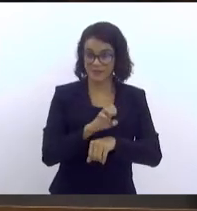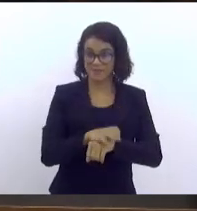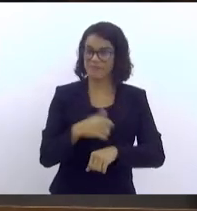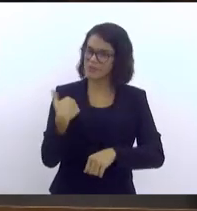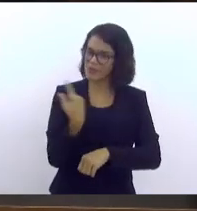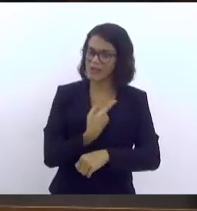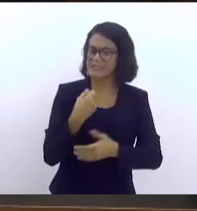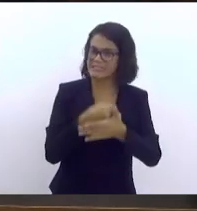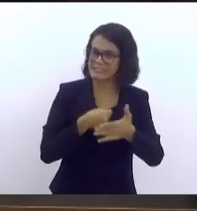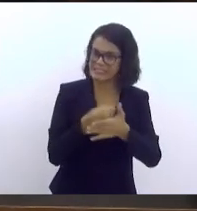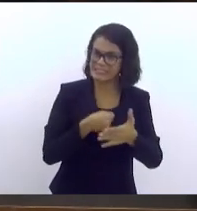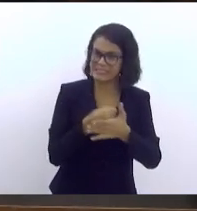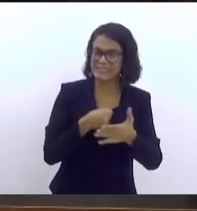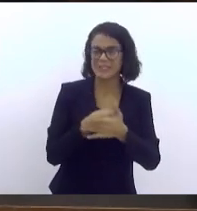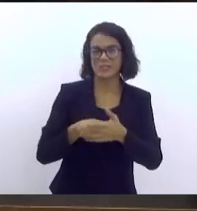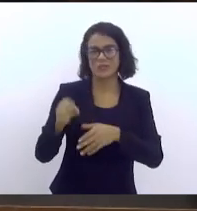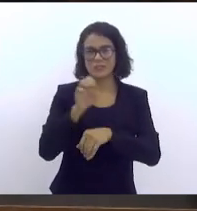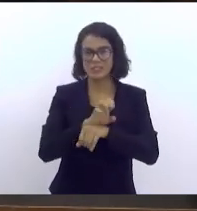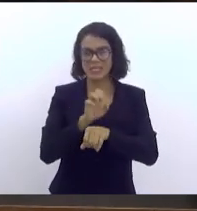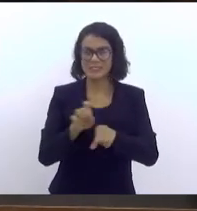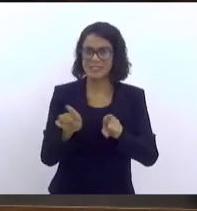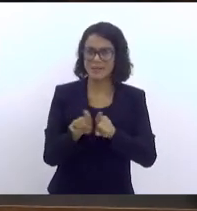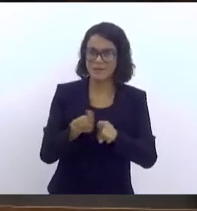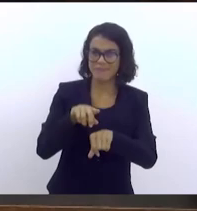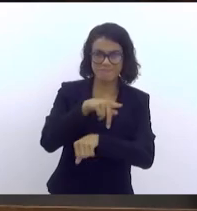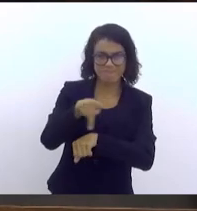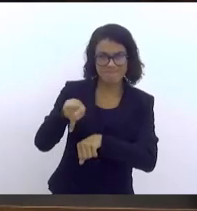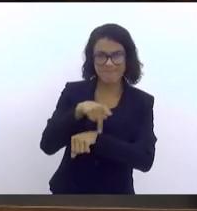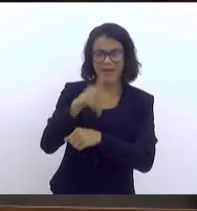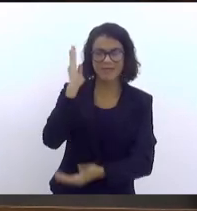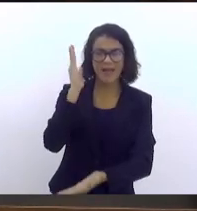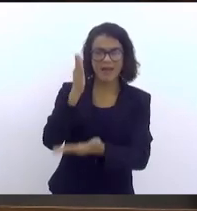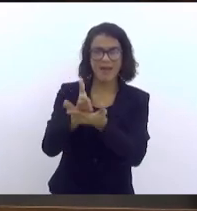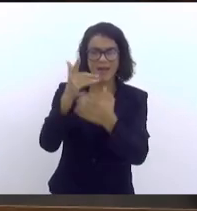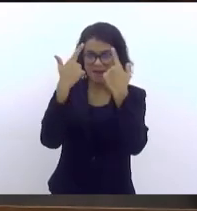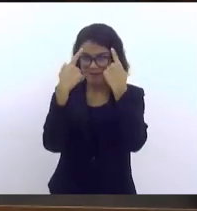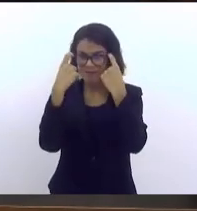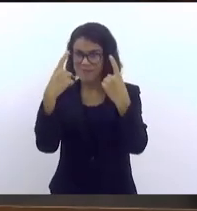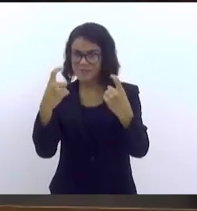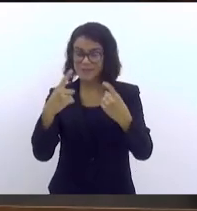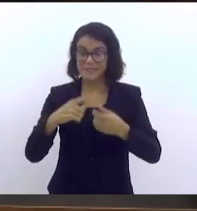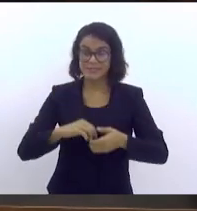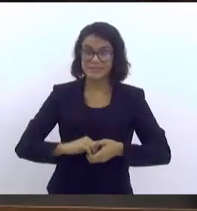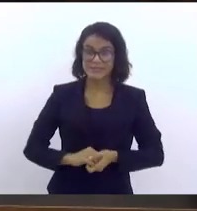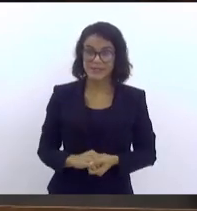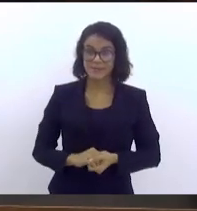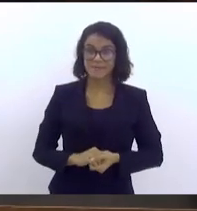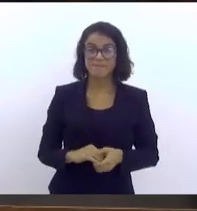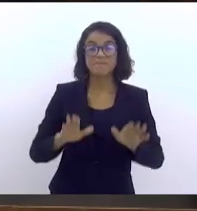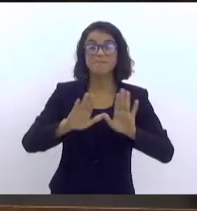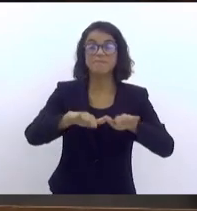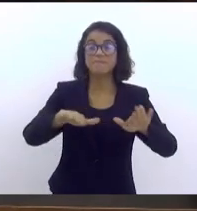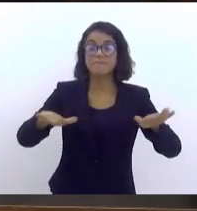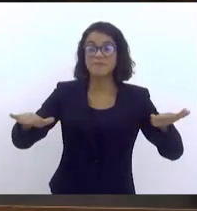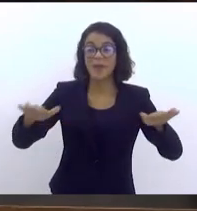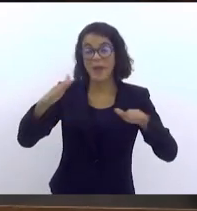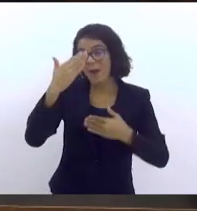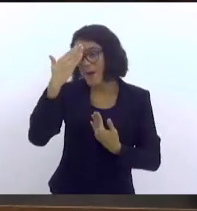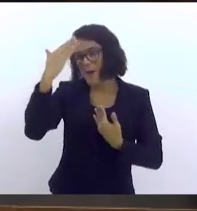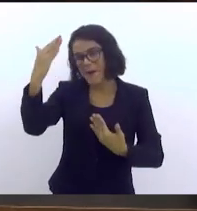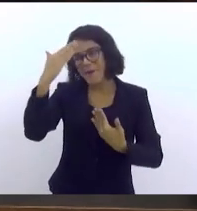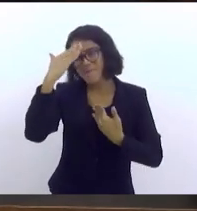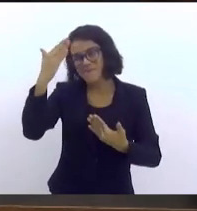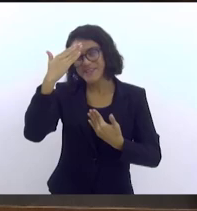no nosso estado no nosso país acabe que essa violência infundada gente muito obrigado